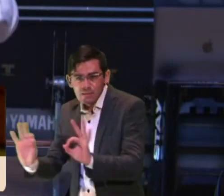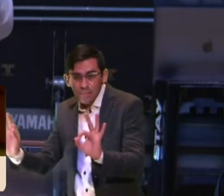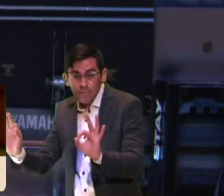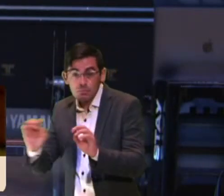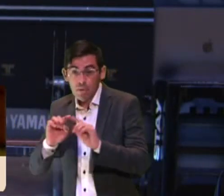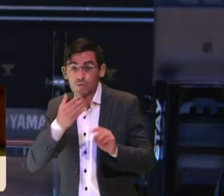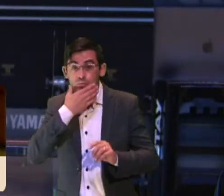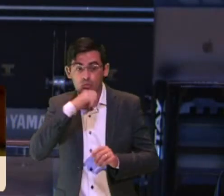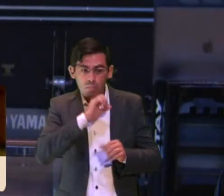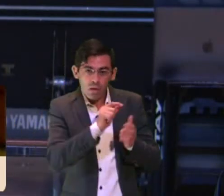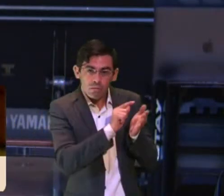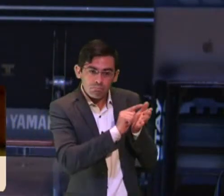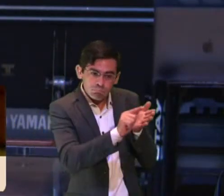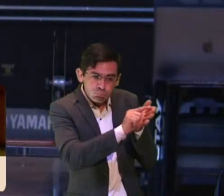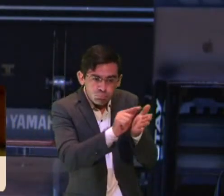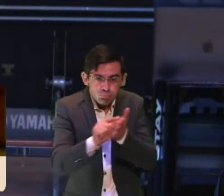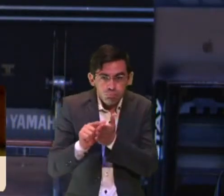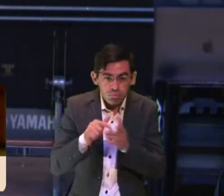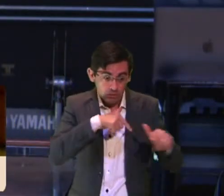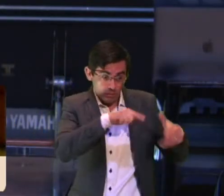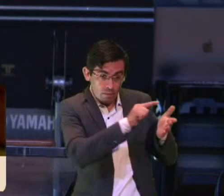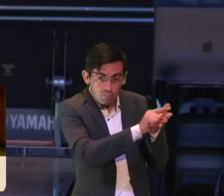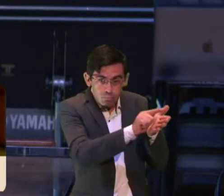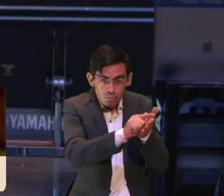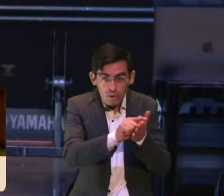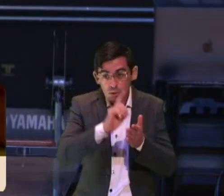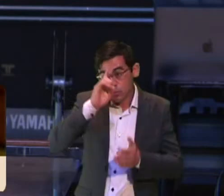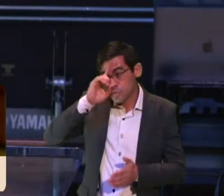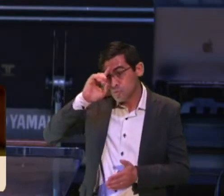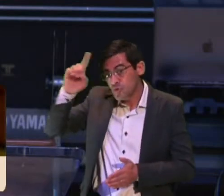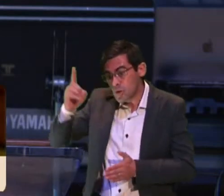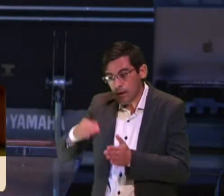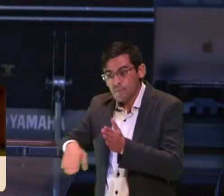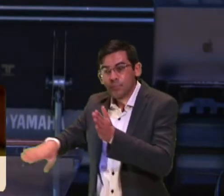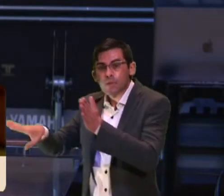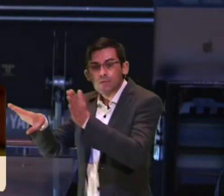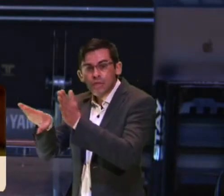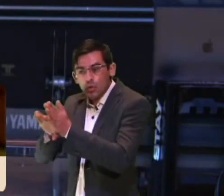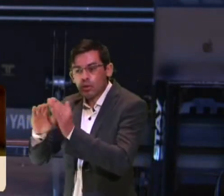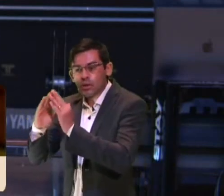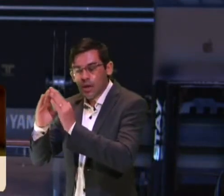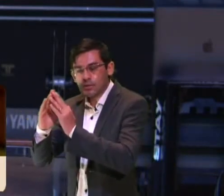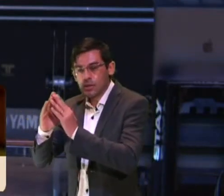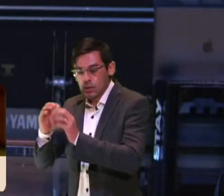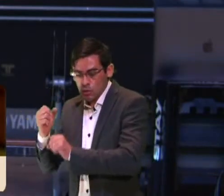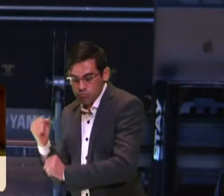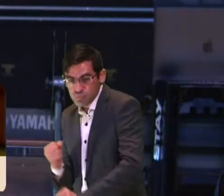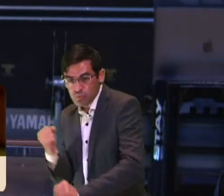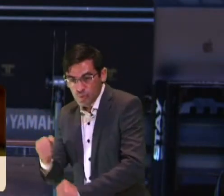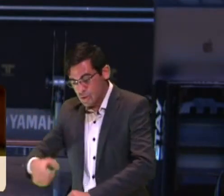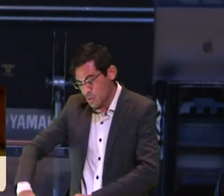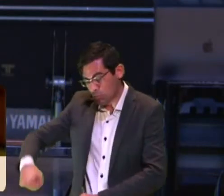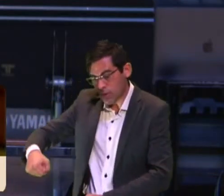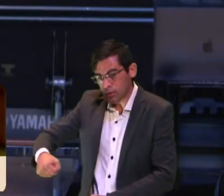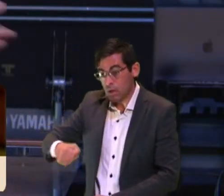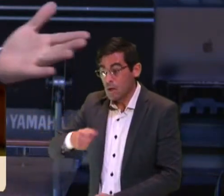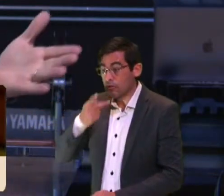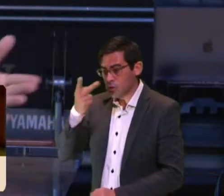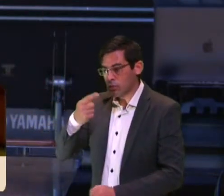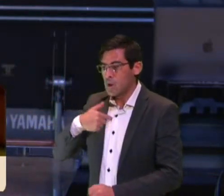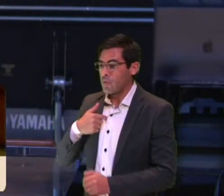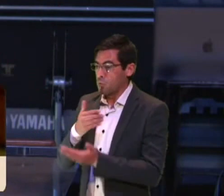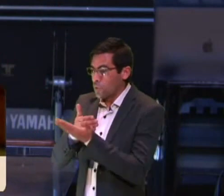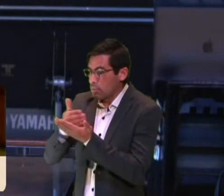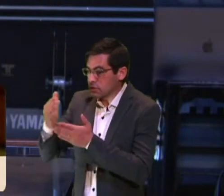ele chegou com um balde em casa, um esfregão, dizendo que abria uma empresa, e nós achamos aquilo ridículo.